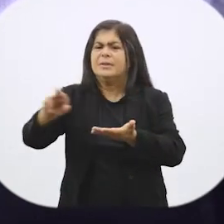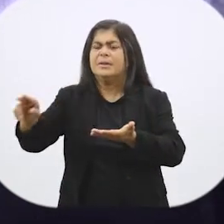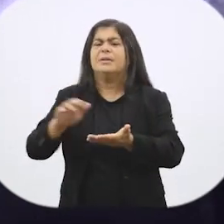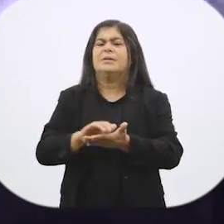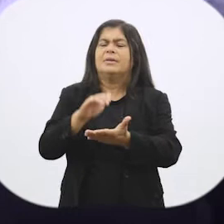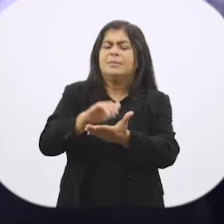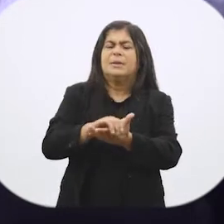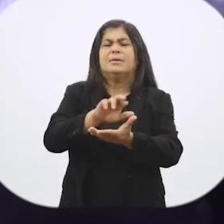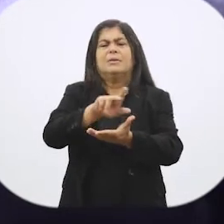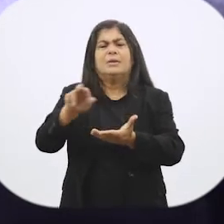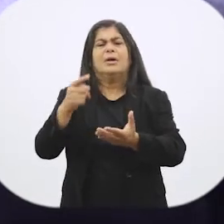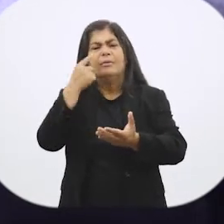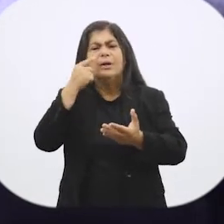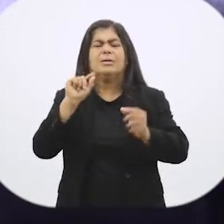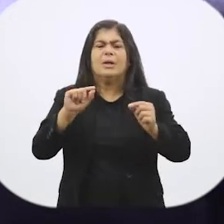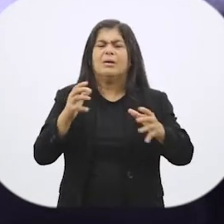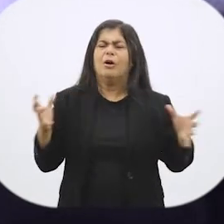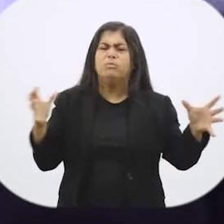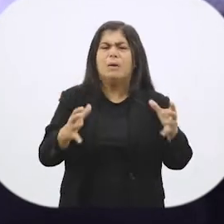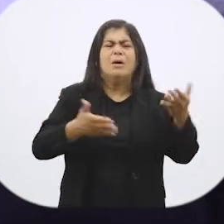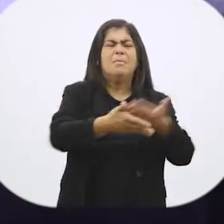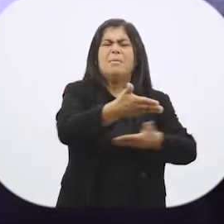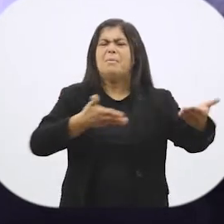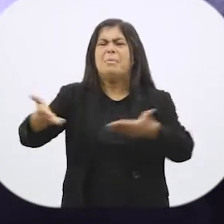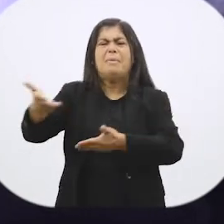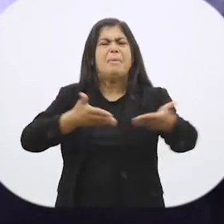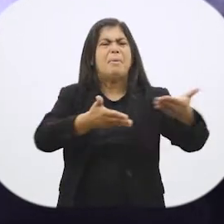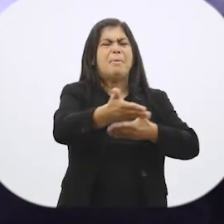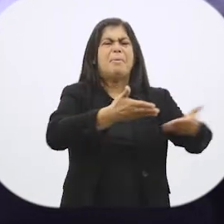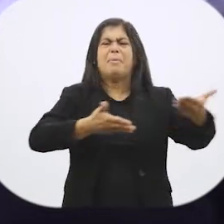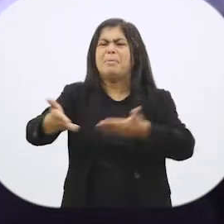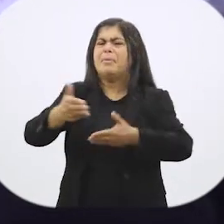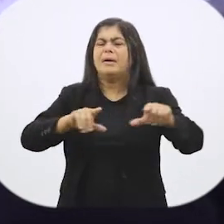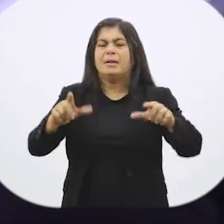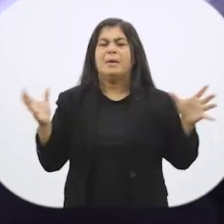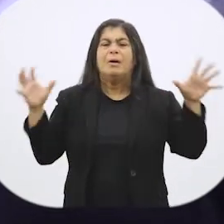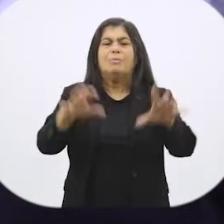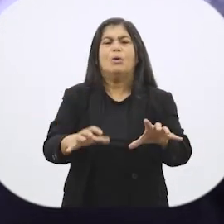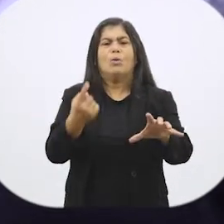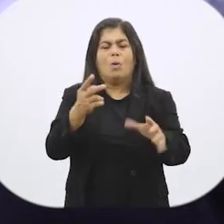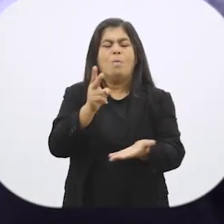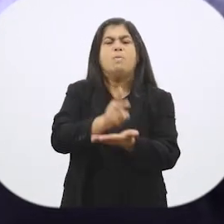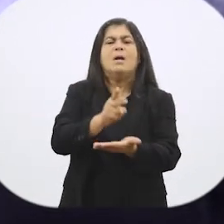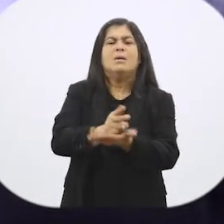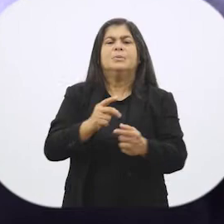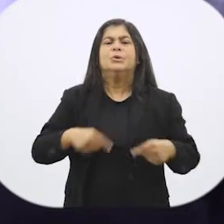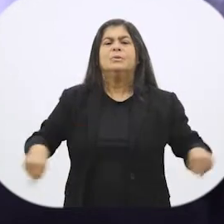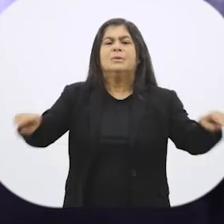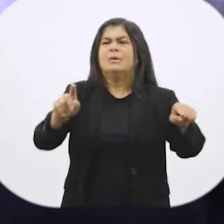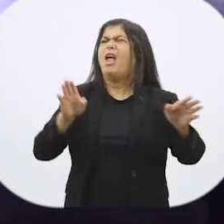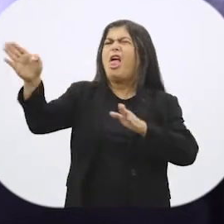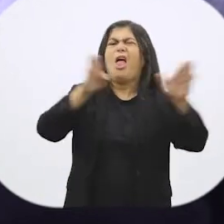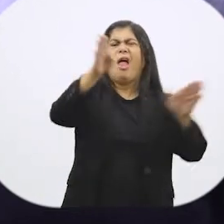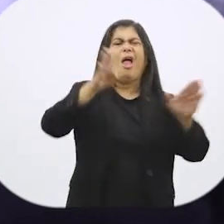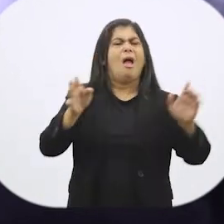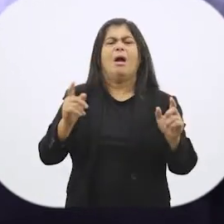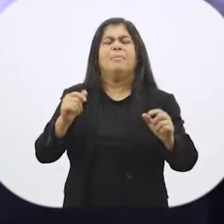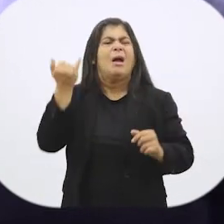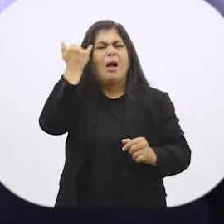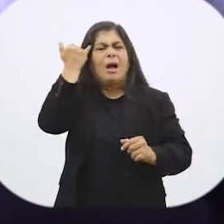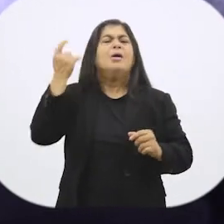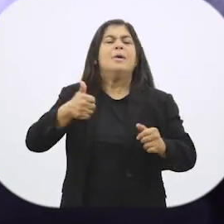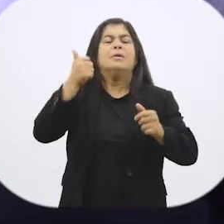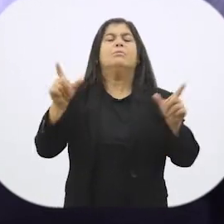promotores cíveis, né, que podem de forma conjunta efetivamente exercer trabalho e concentrar em um único prédio